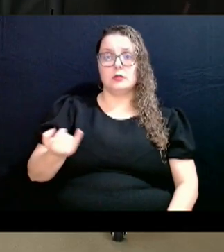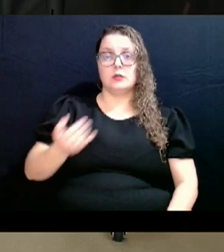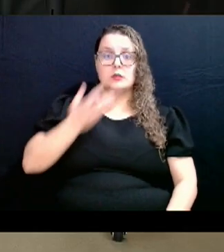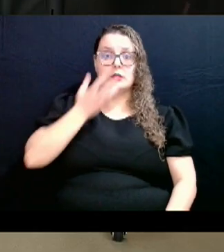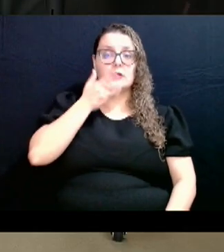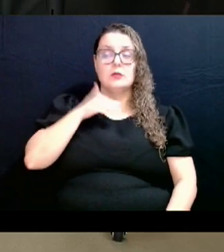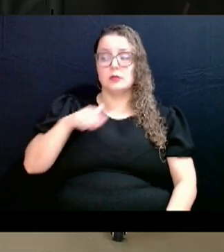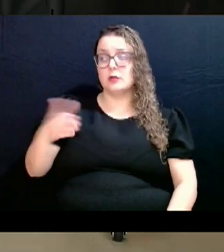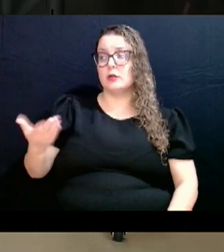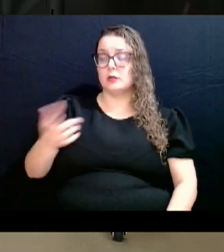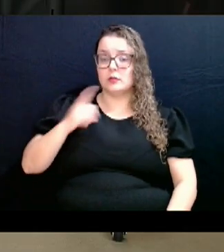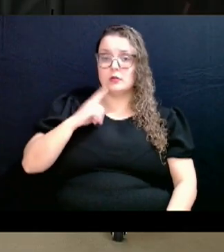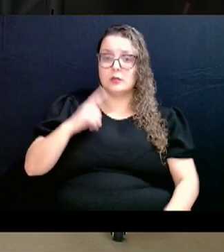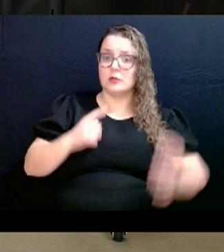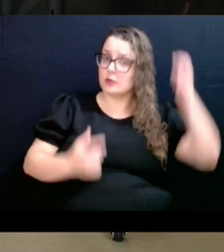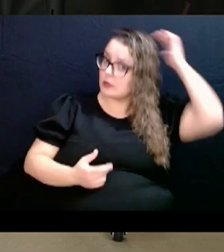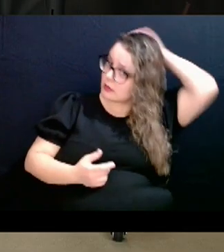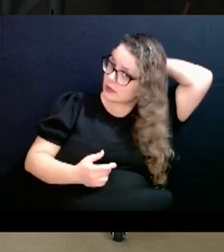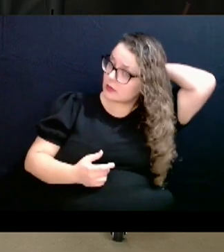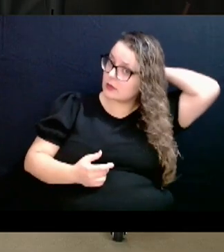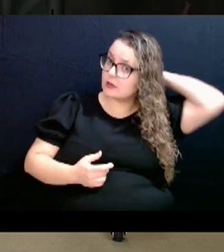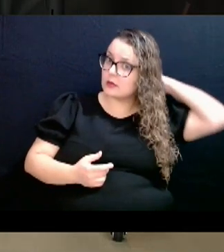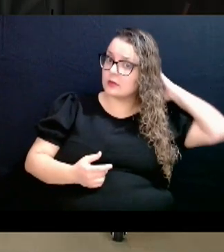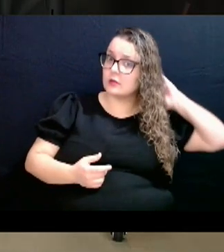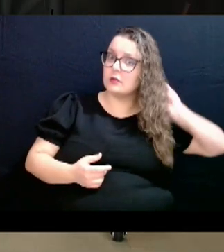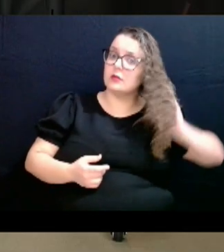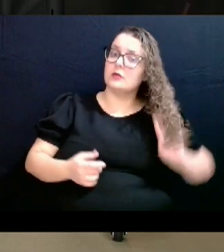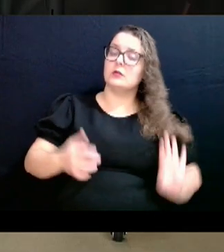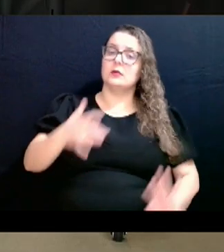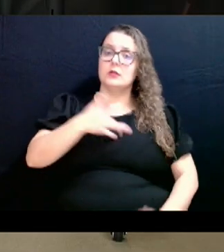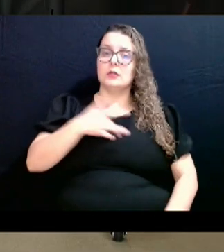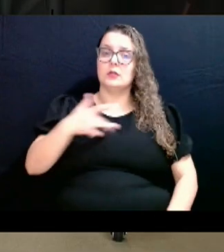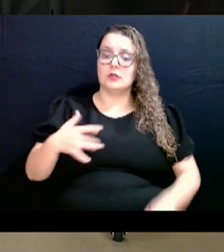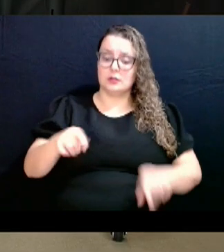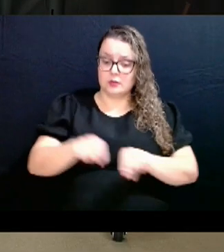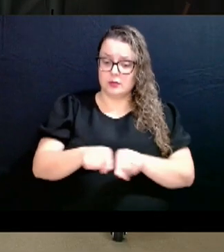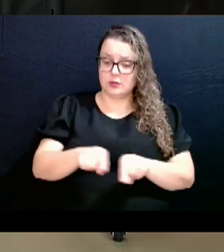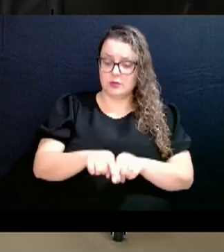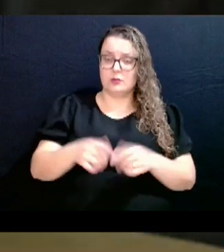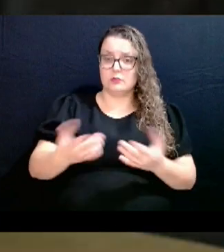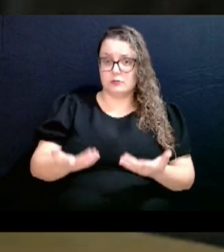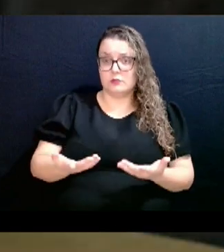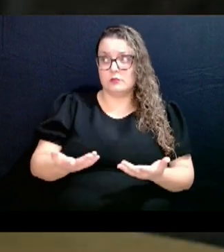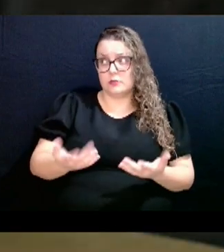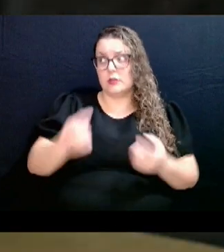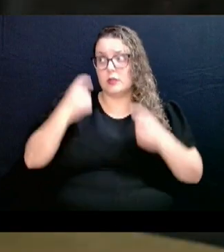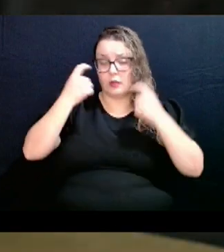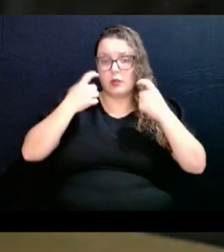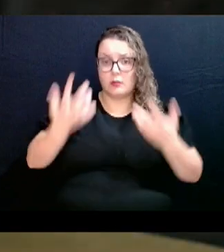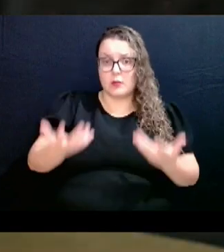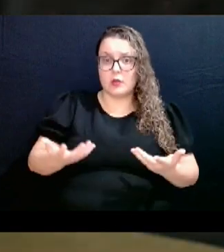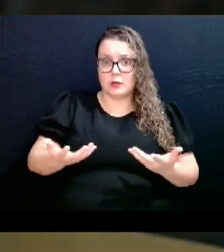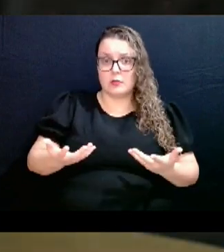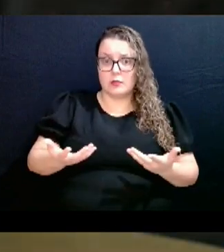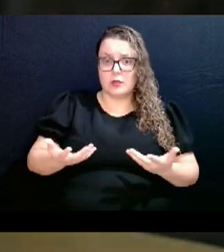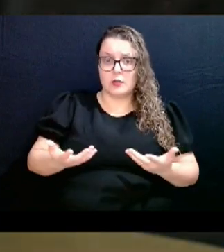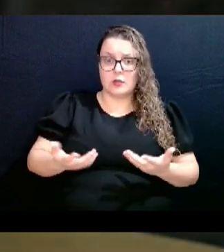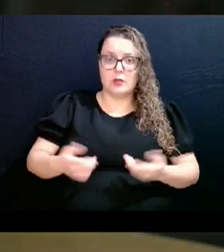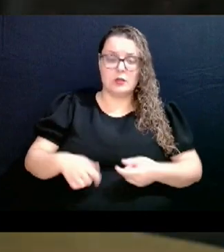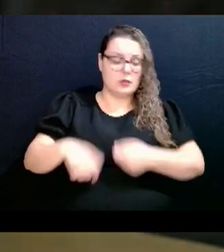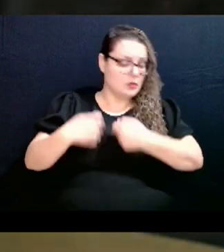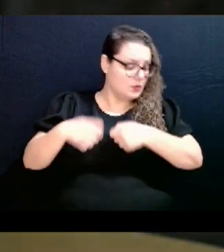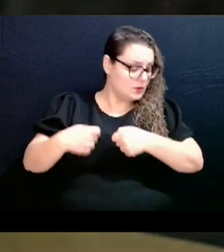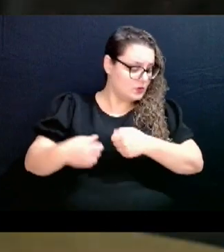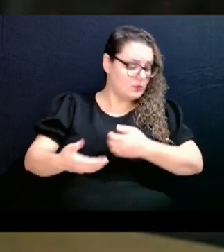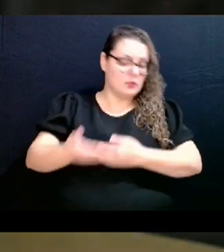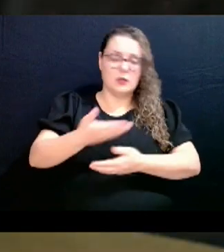né, a questão da saúde ali, que é muito preocupante e precisava ser compartilhada